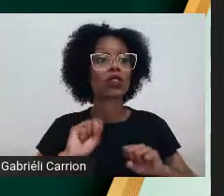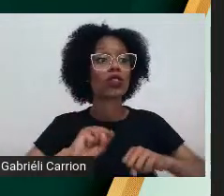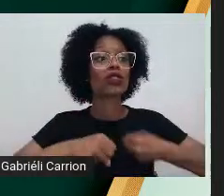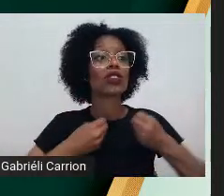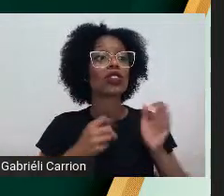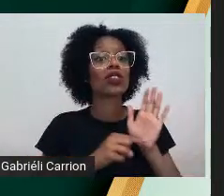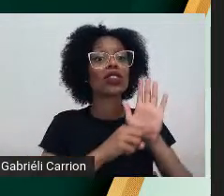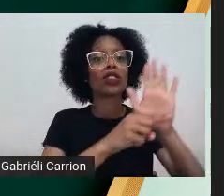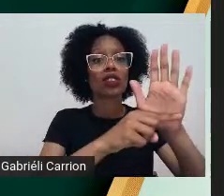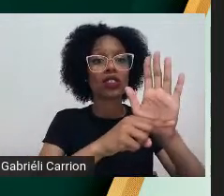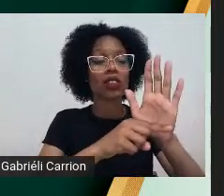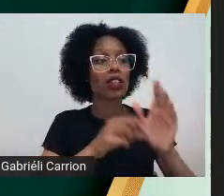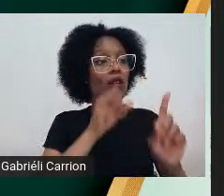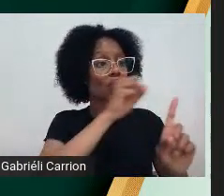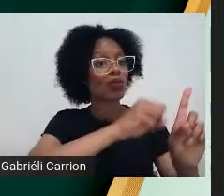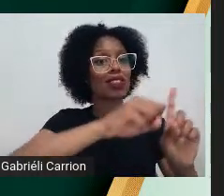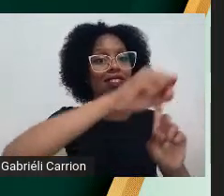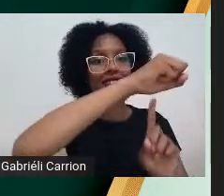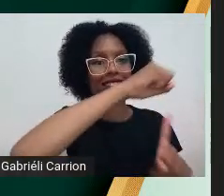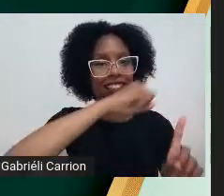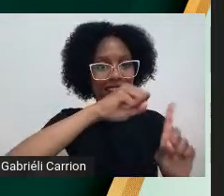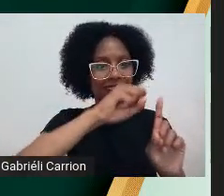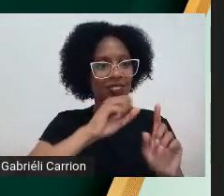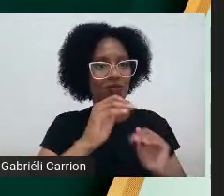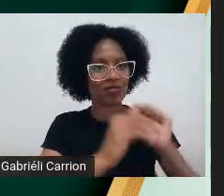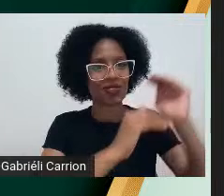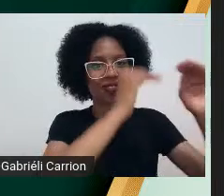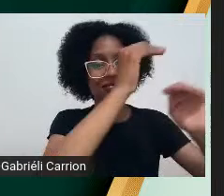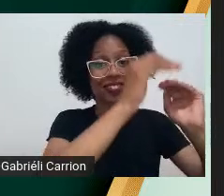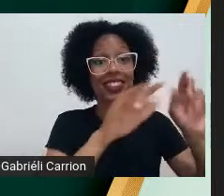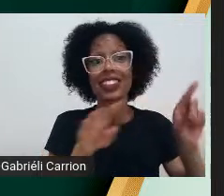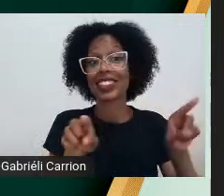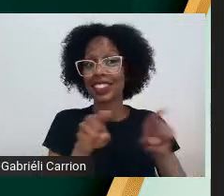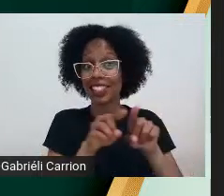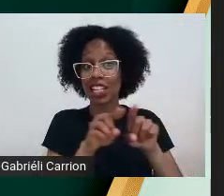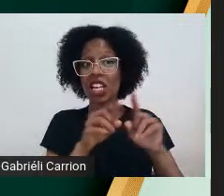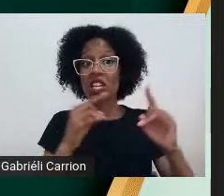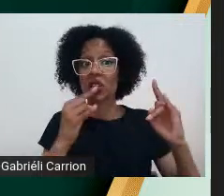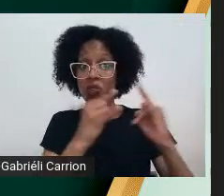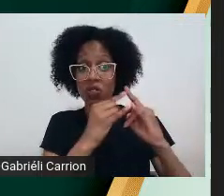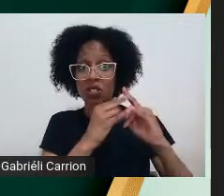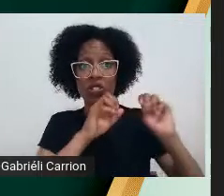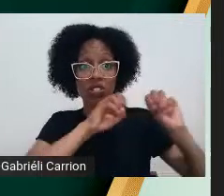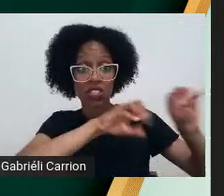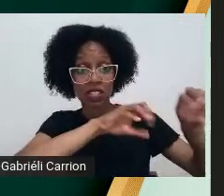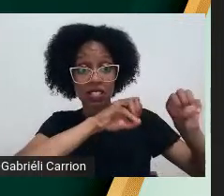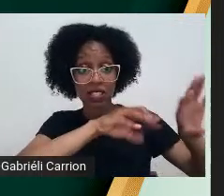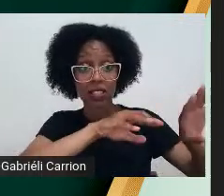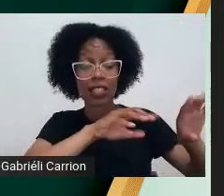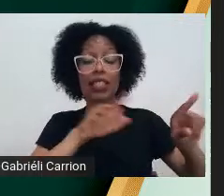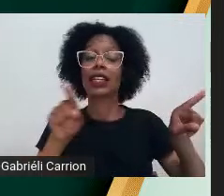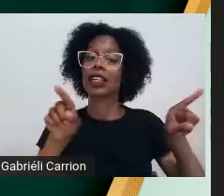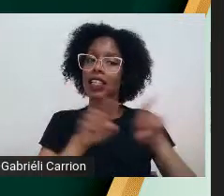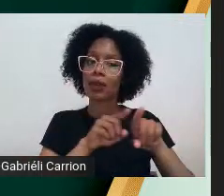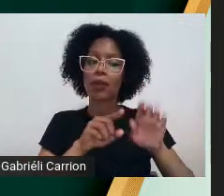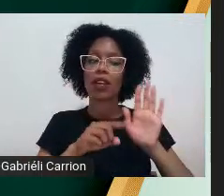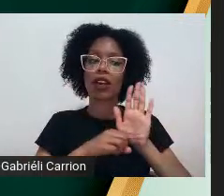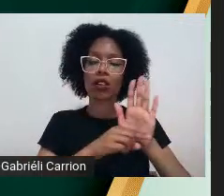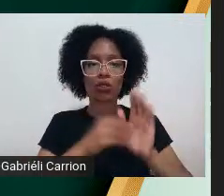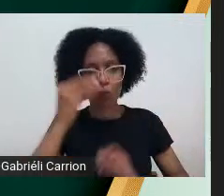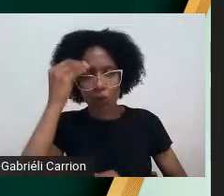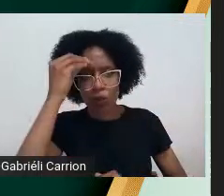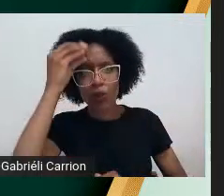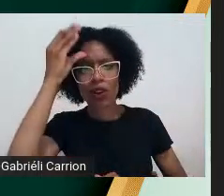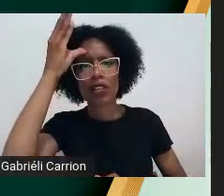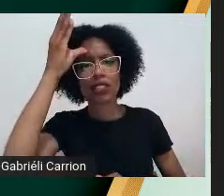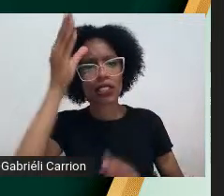do tecido social dessa região. Além de ser uma instituição de ensino, ela produz novos conhecimentos, novas técnicas